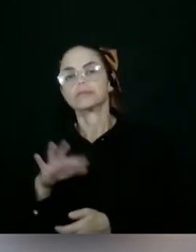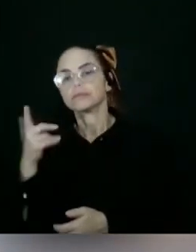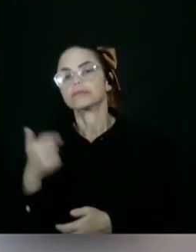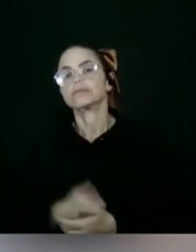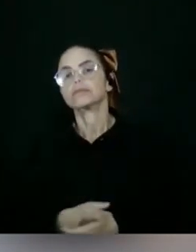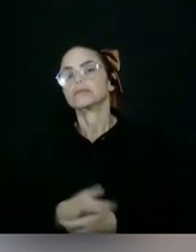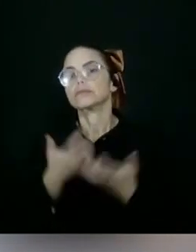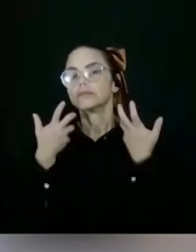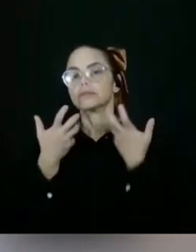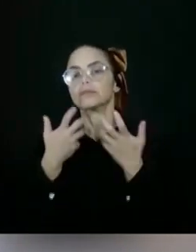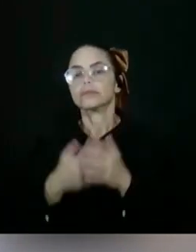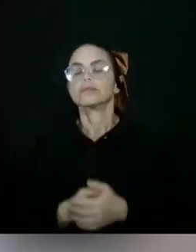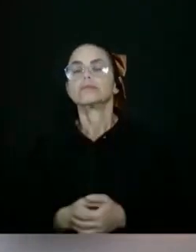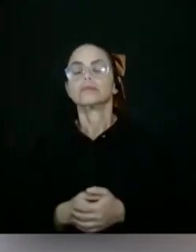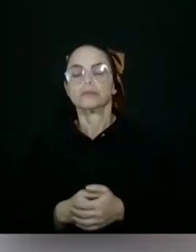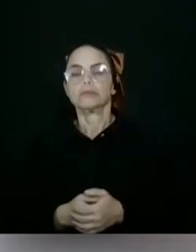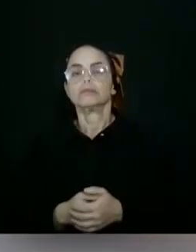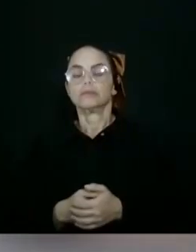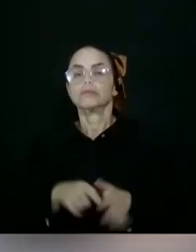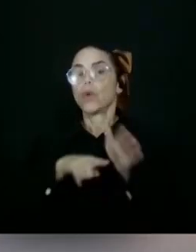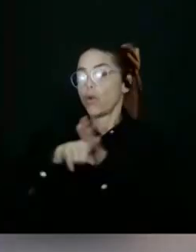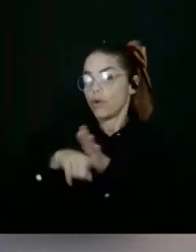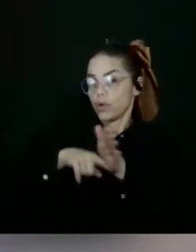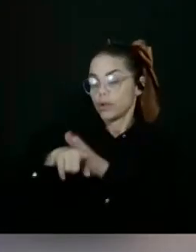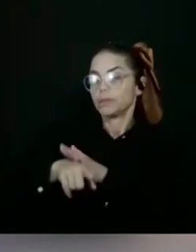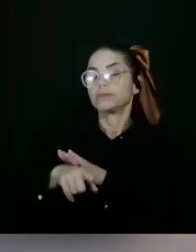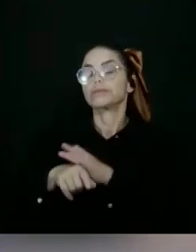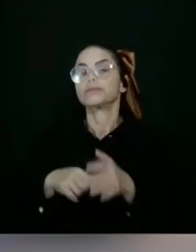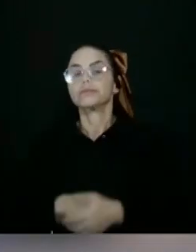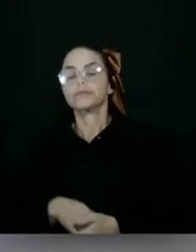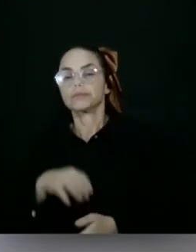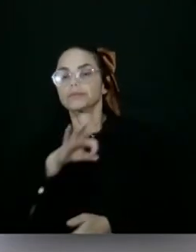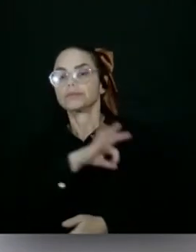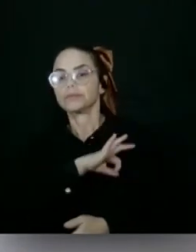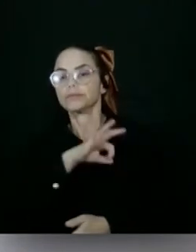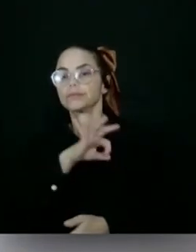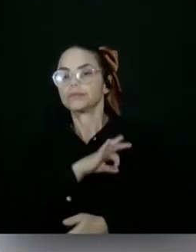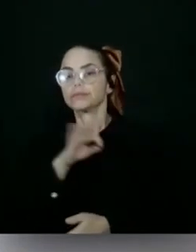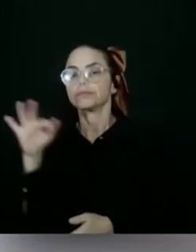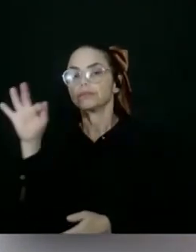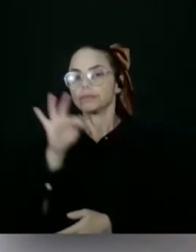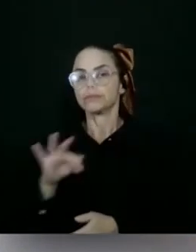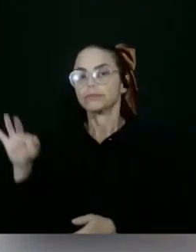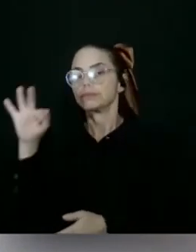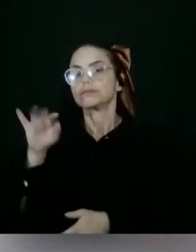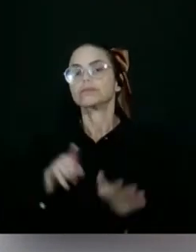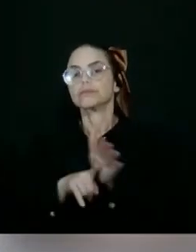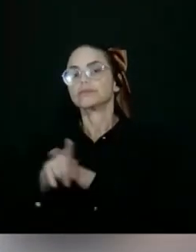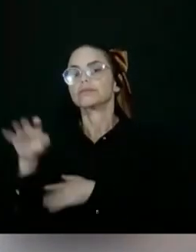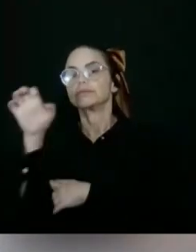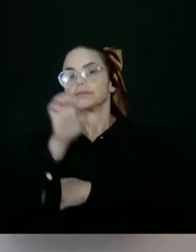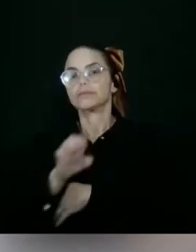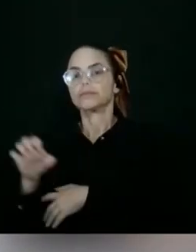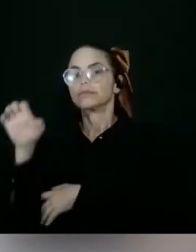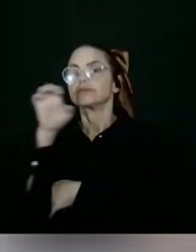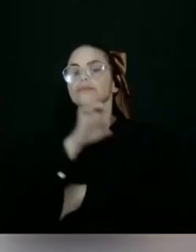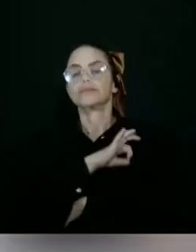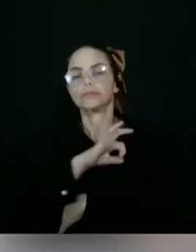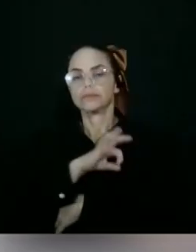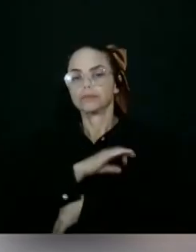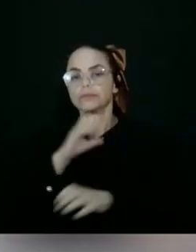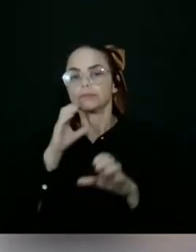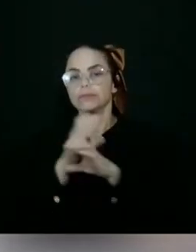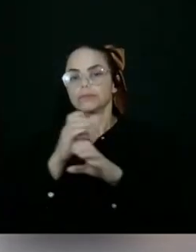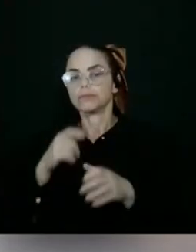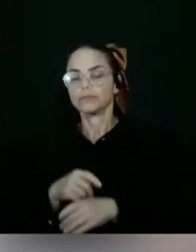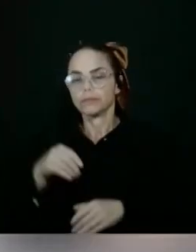que esse caso seja investigado pela Polícia Federal, né? Tem a investigação do Estado, da Polícia Civil, e dentro desse